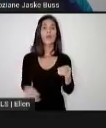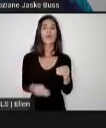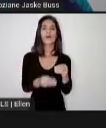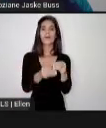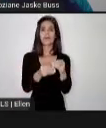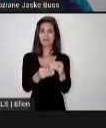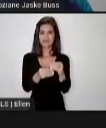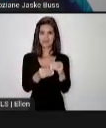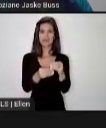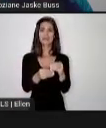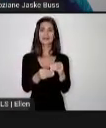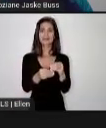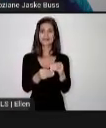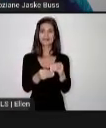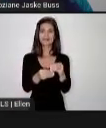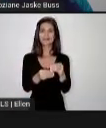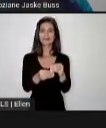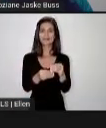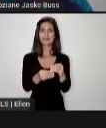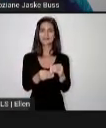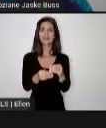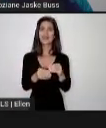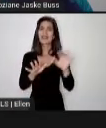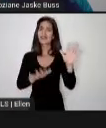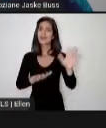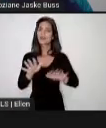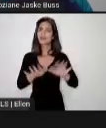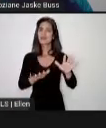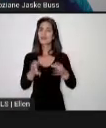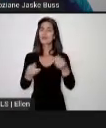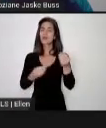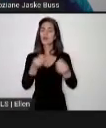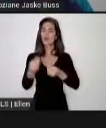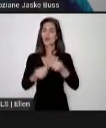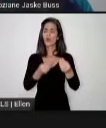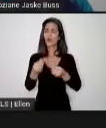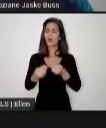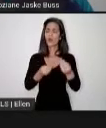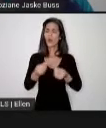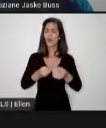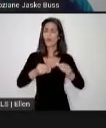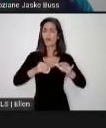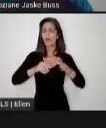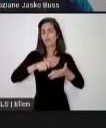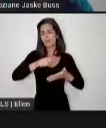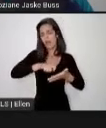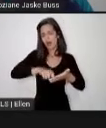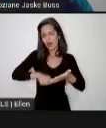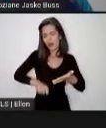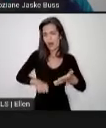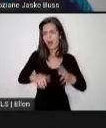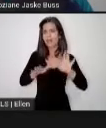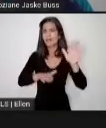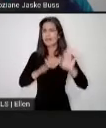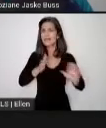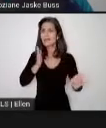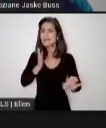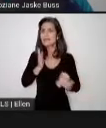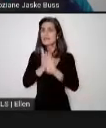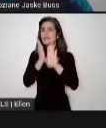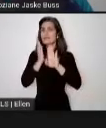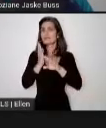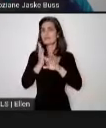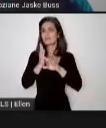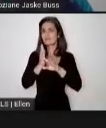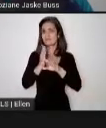Então, dependendo, né, de como ele é emitido, dependendo como esse diagnóstico ele é realizado,